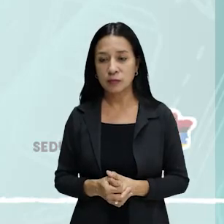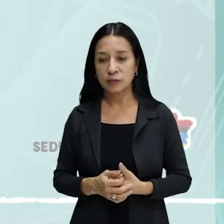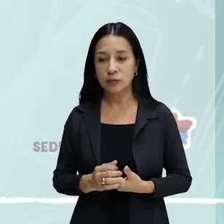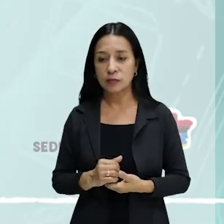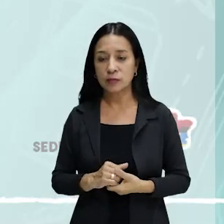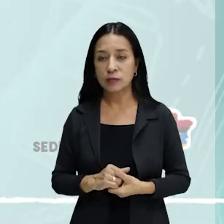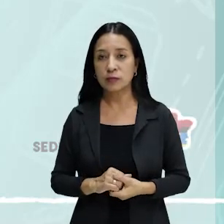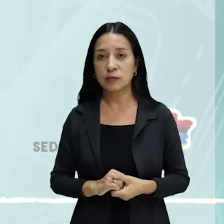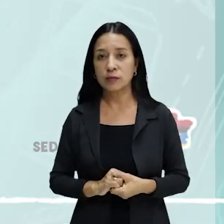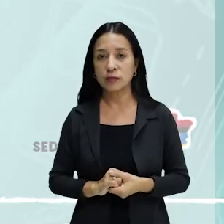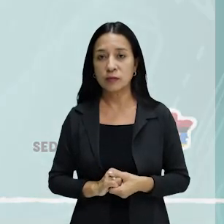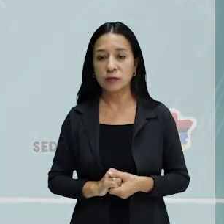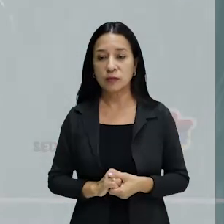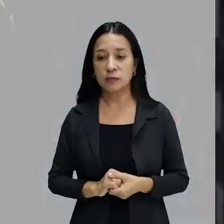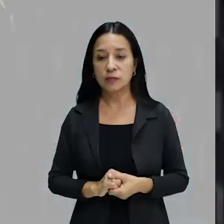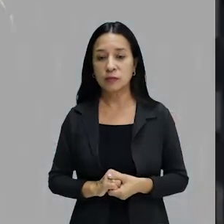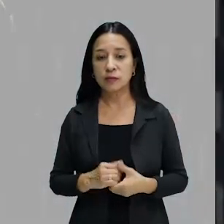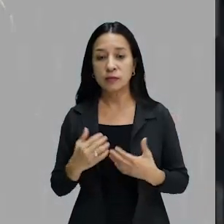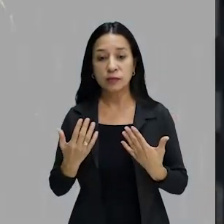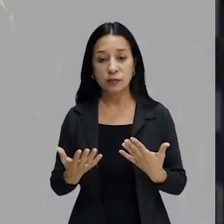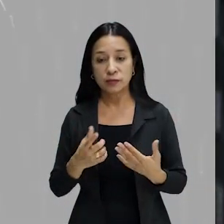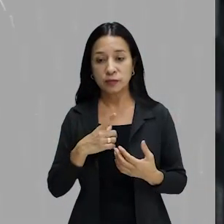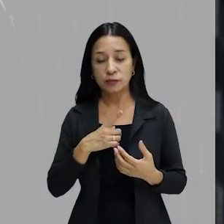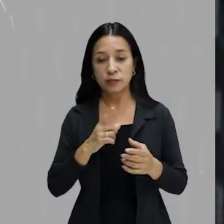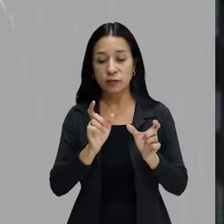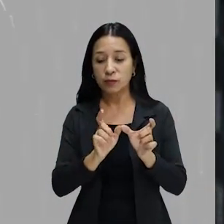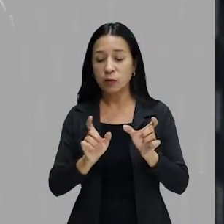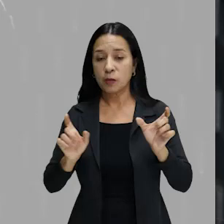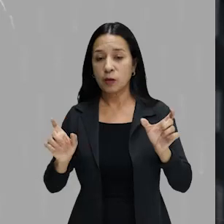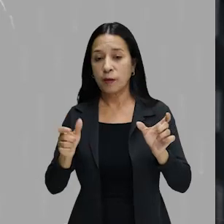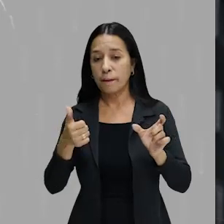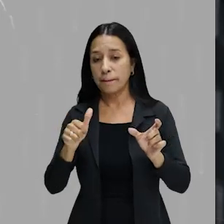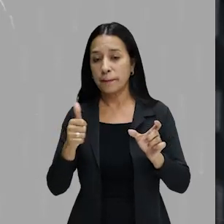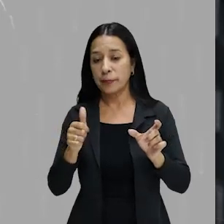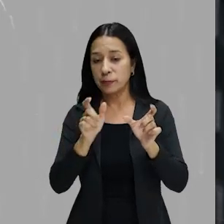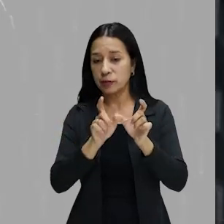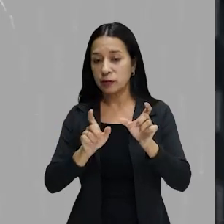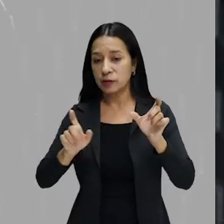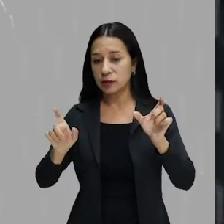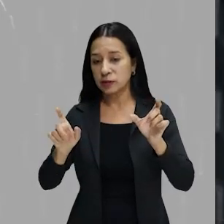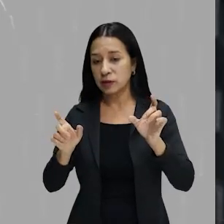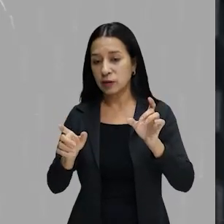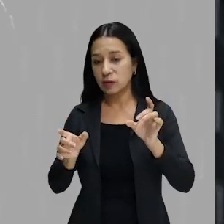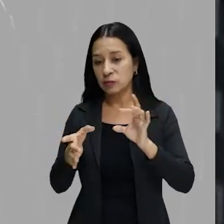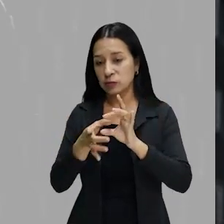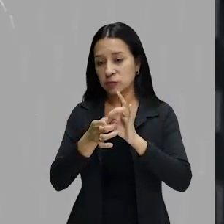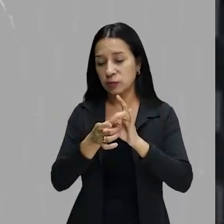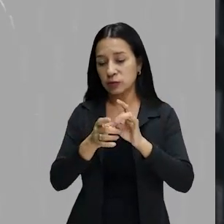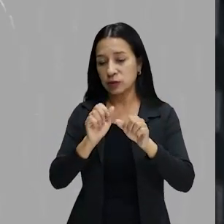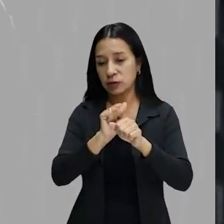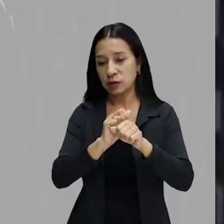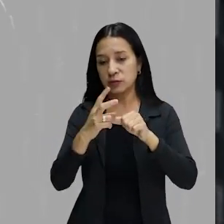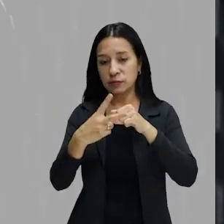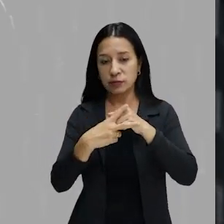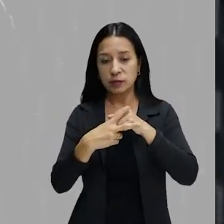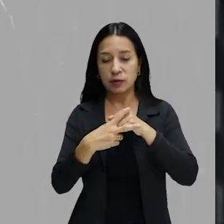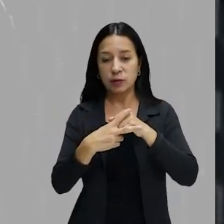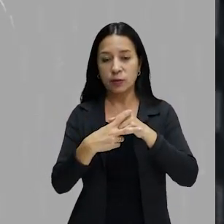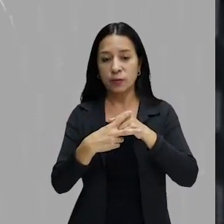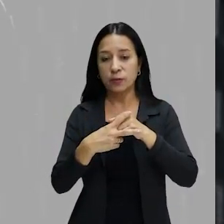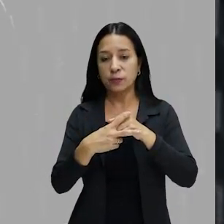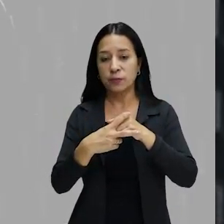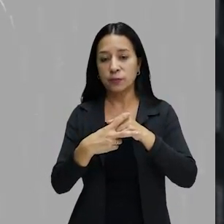a comunicação ocorrerá. Então, gente, aqui a gente inicia com uma primeira oração subordinada adverbial. Olha só.